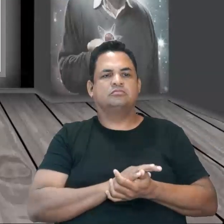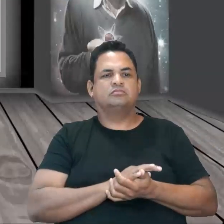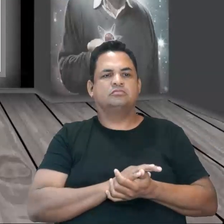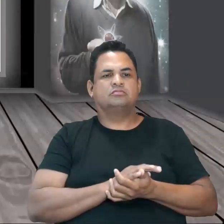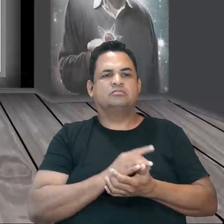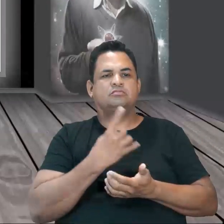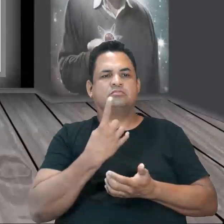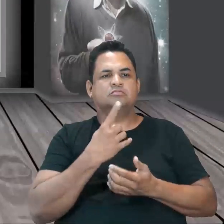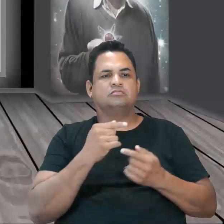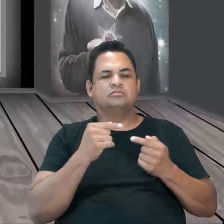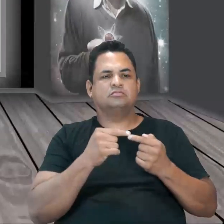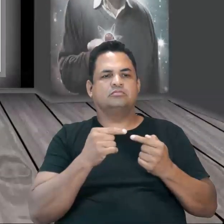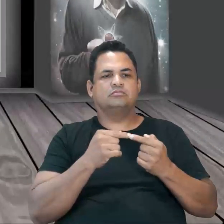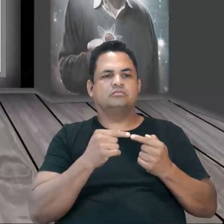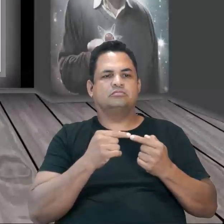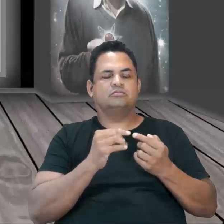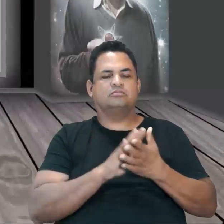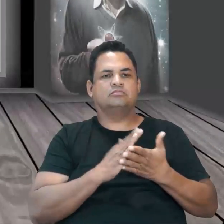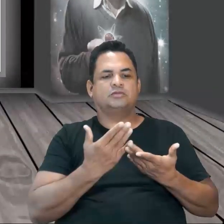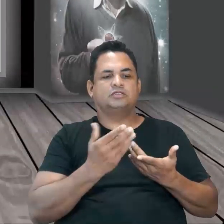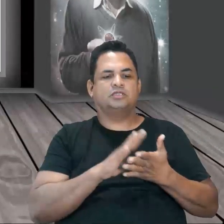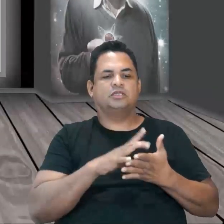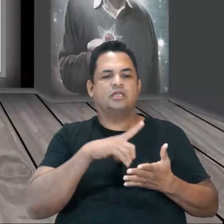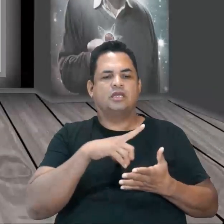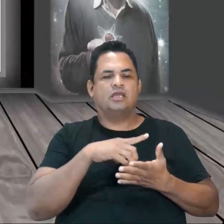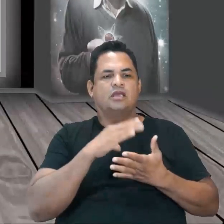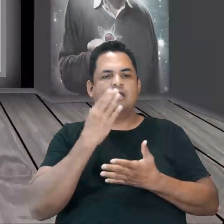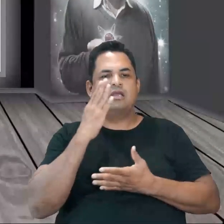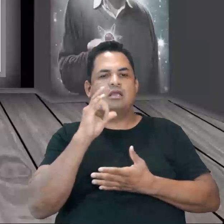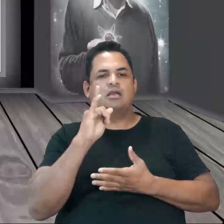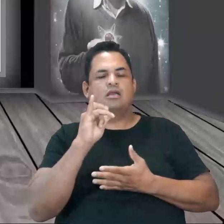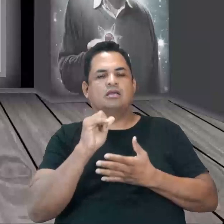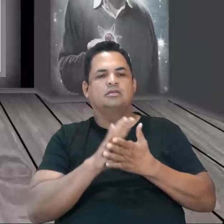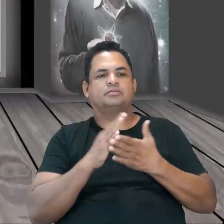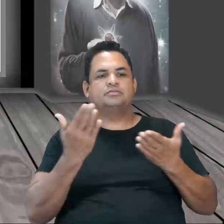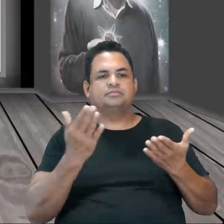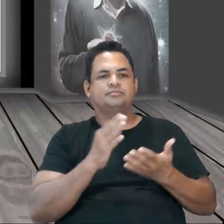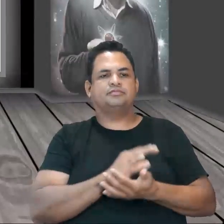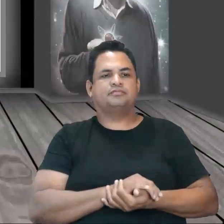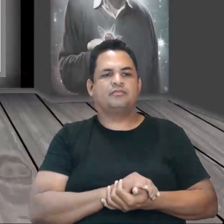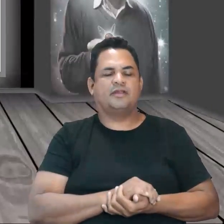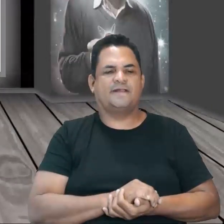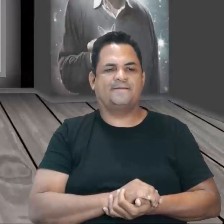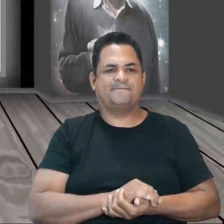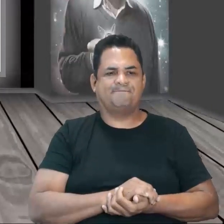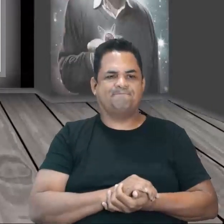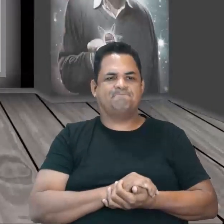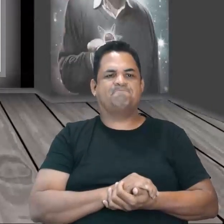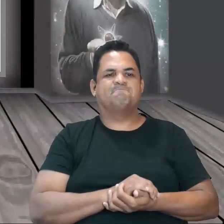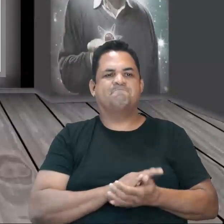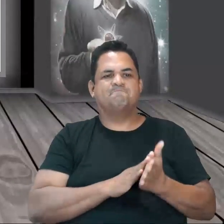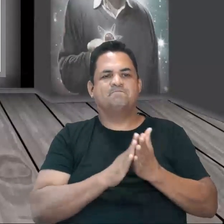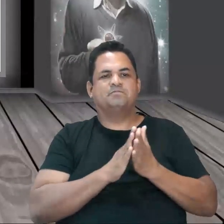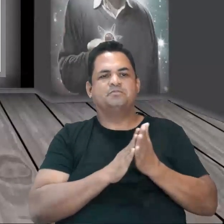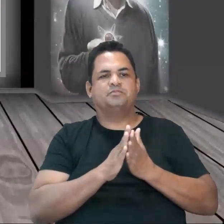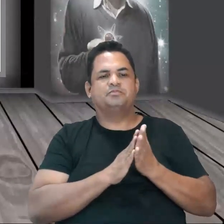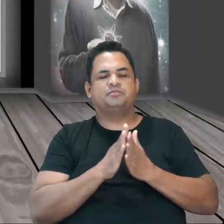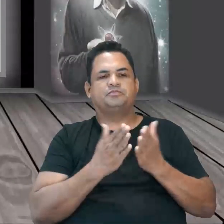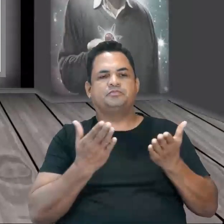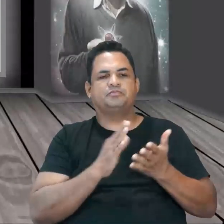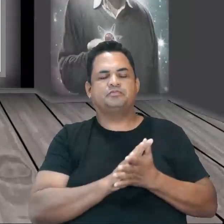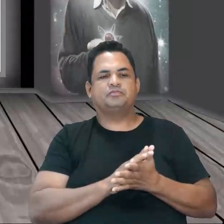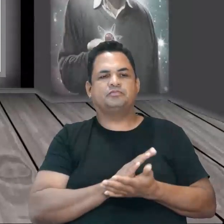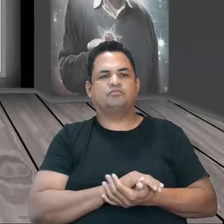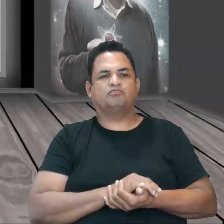uma tem que estar carregada, pelo menos uma. Pode ser as duas, pelo menos uma. E atrito não, as duas descarregadas,